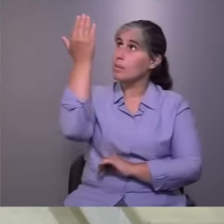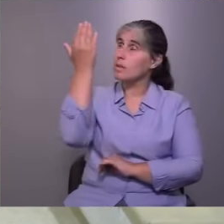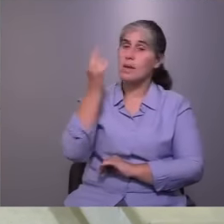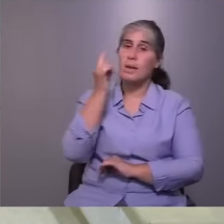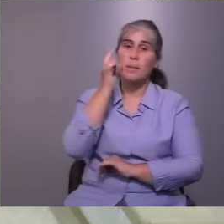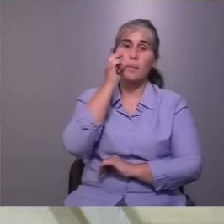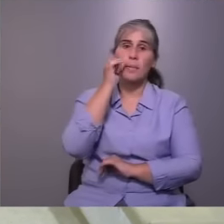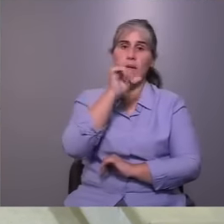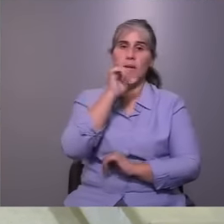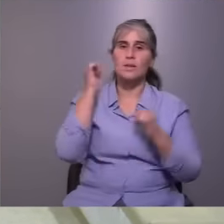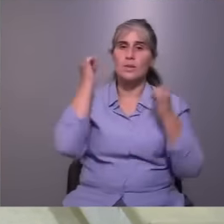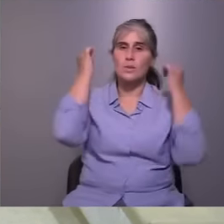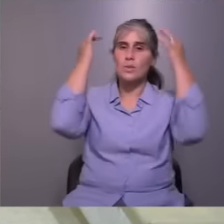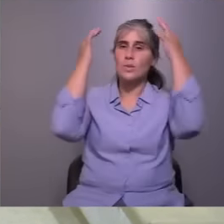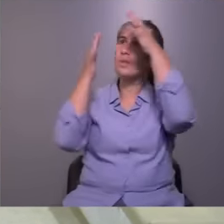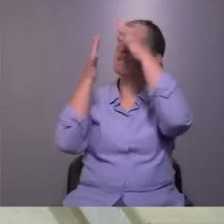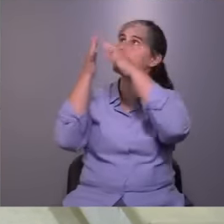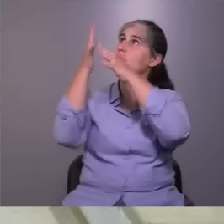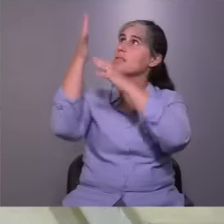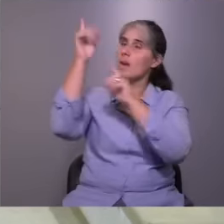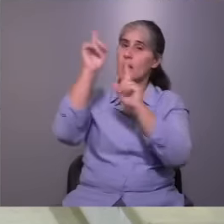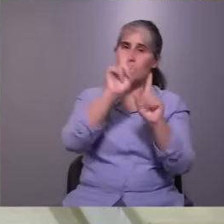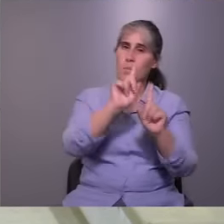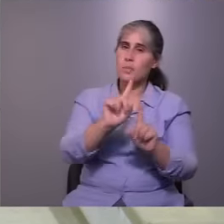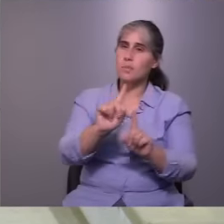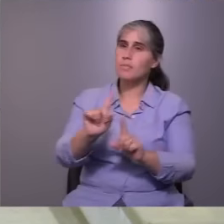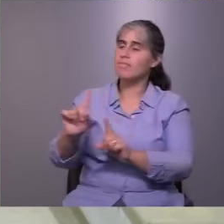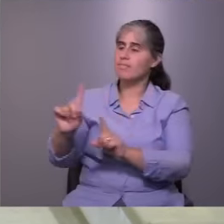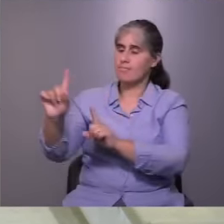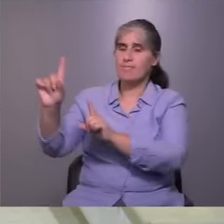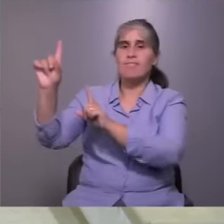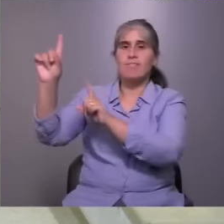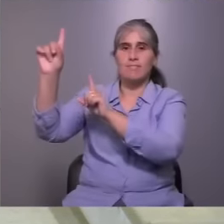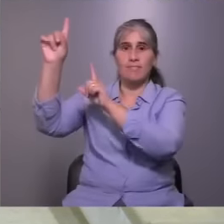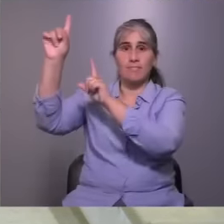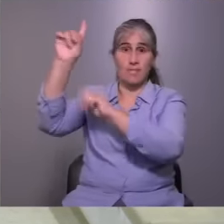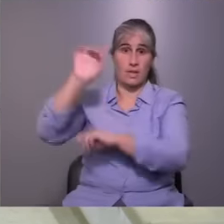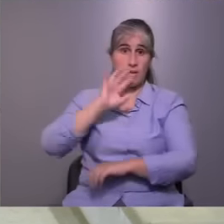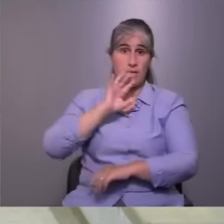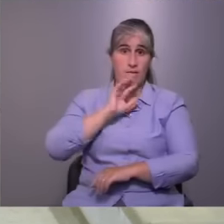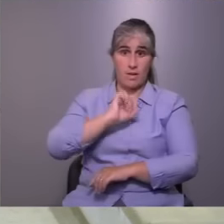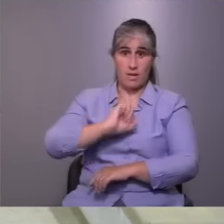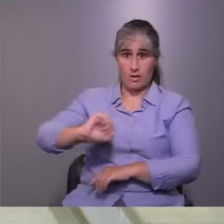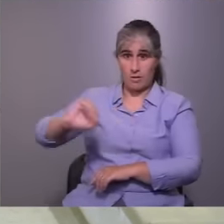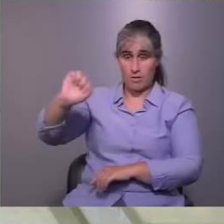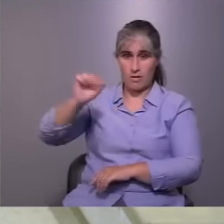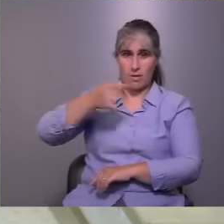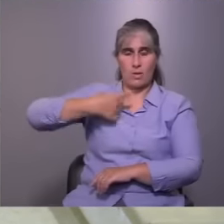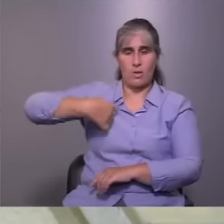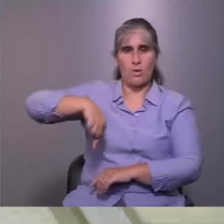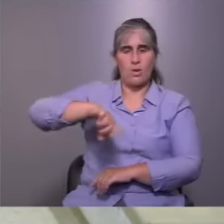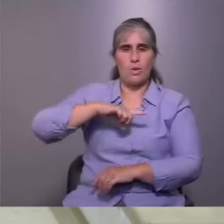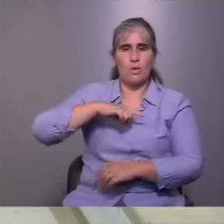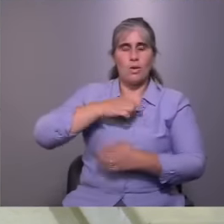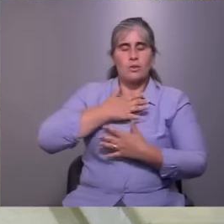Jesus Cristo é o caminho para ti, ó Pai